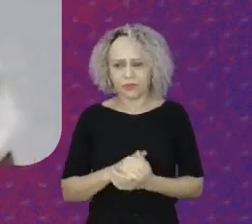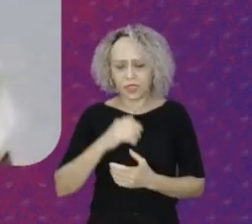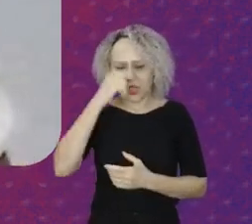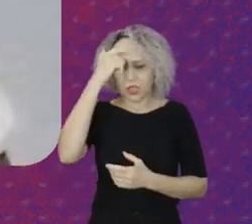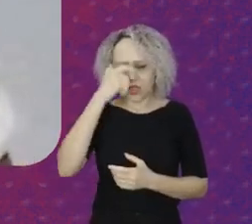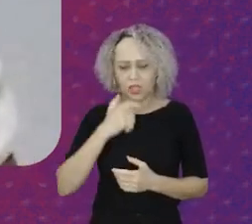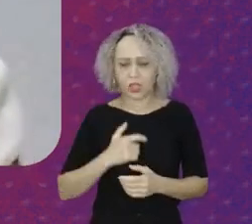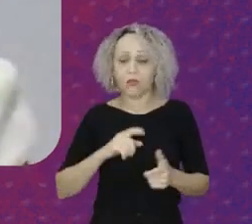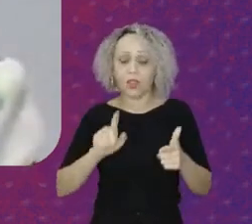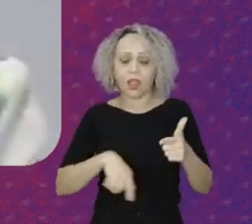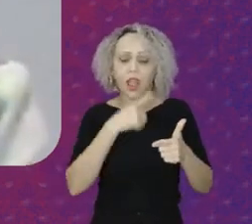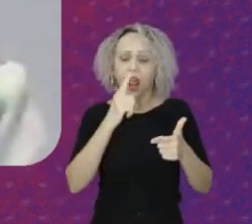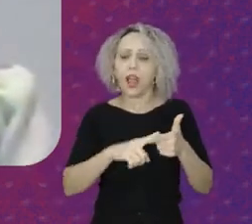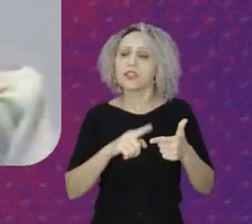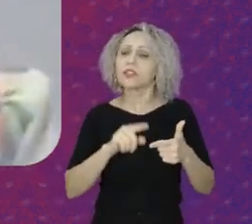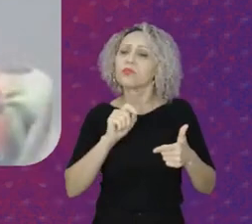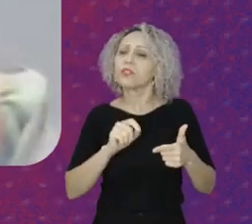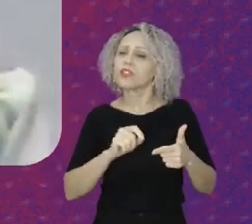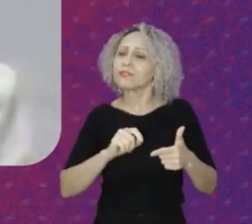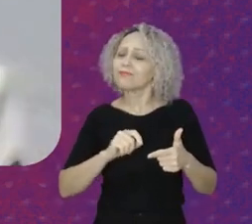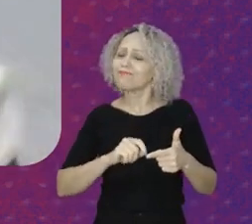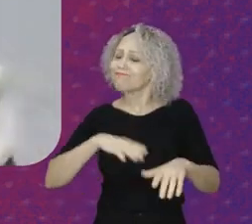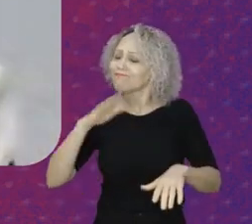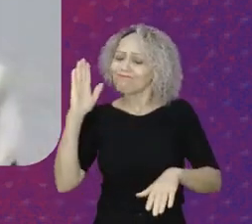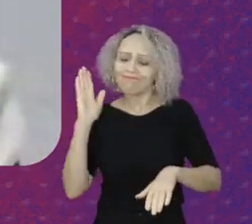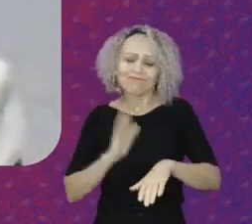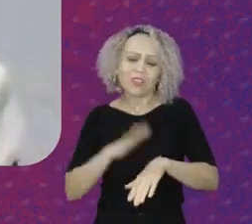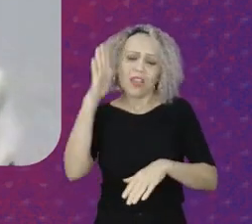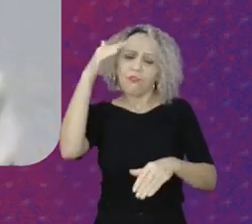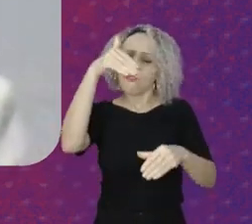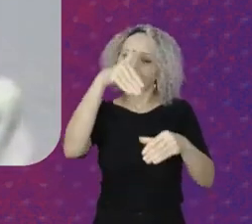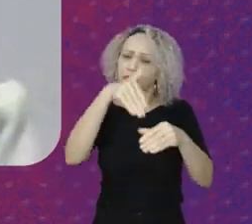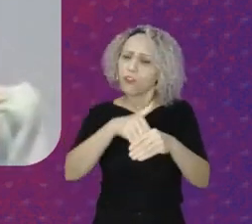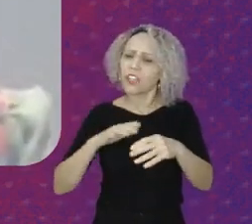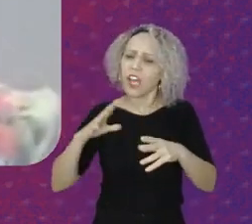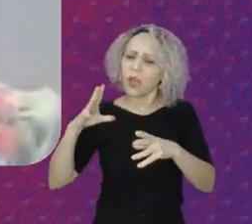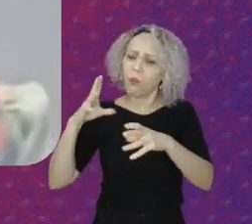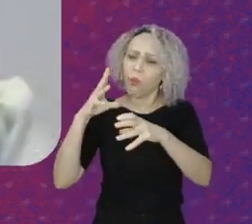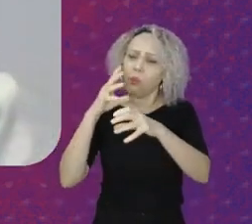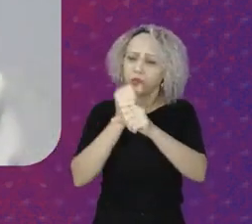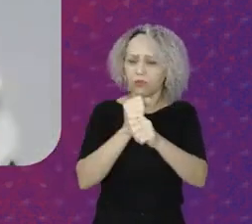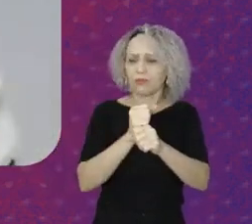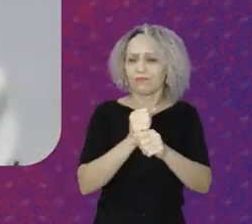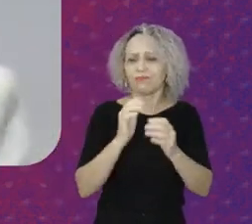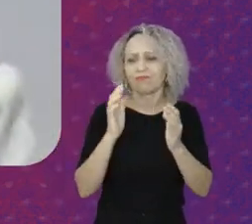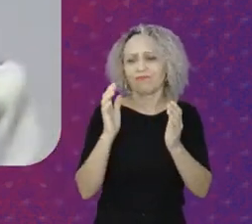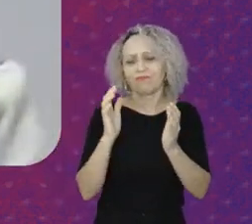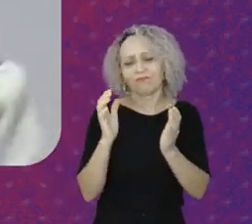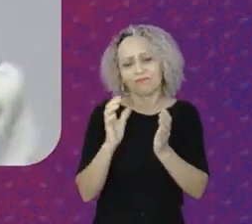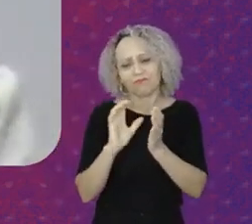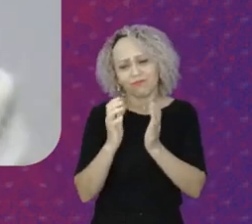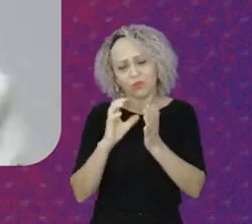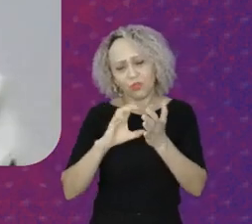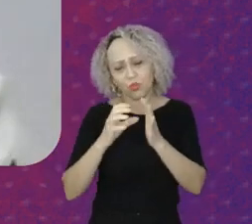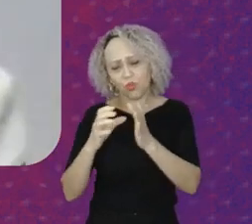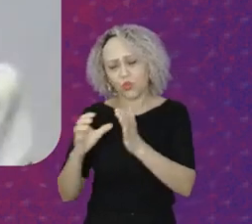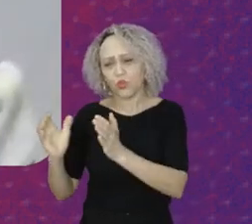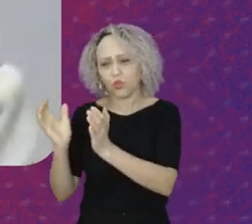a segunda mais votada da federação, a primeira mais votada na região